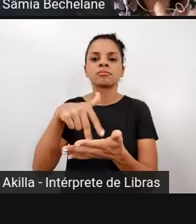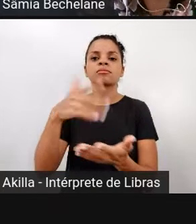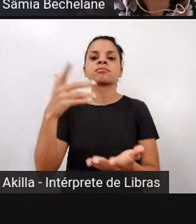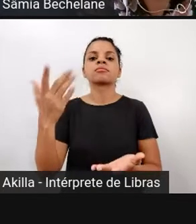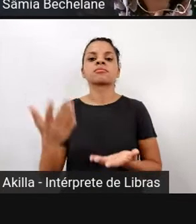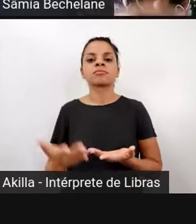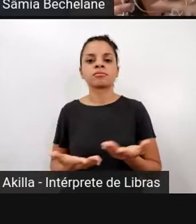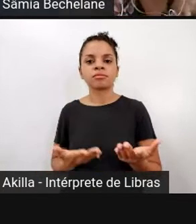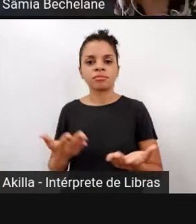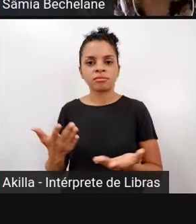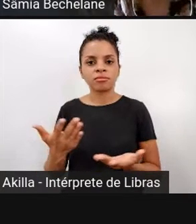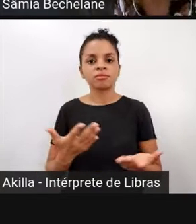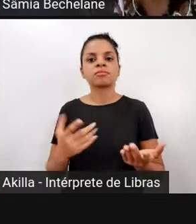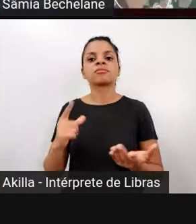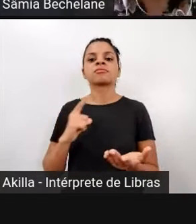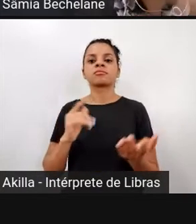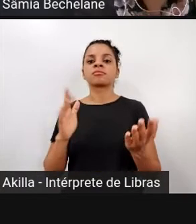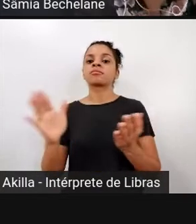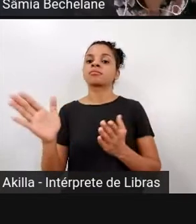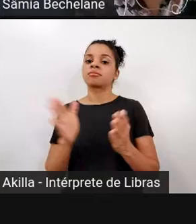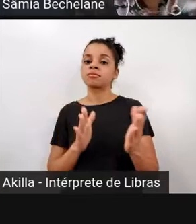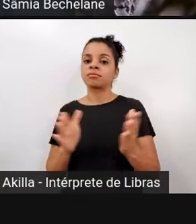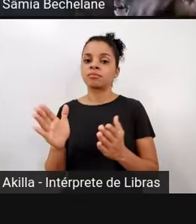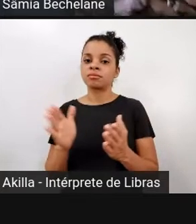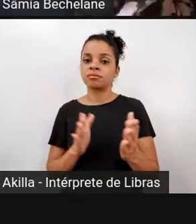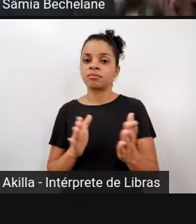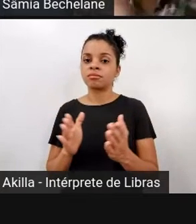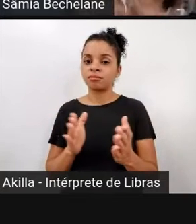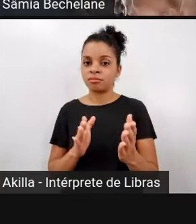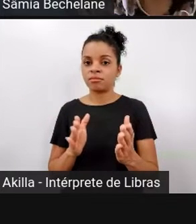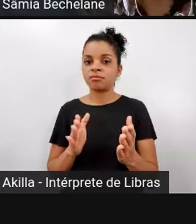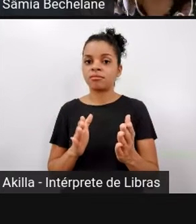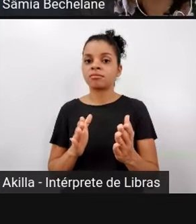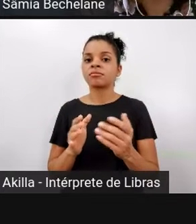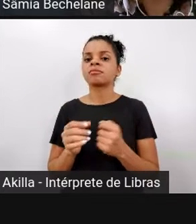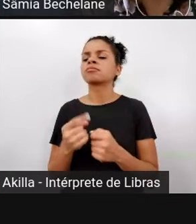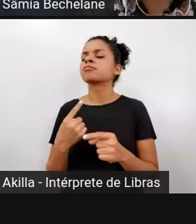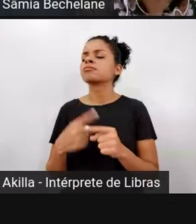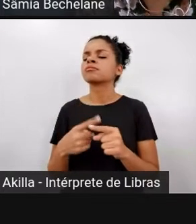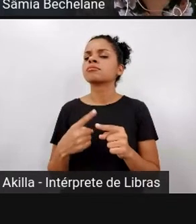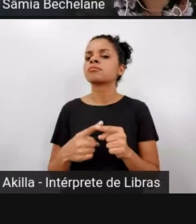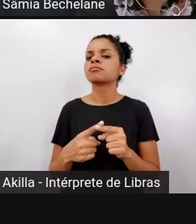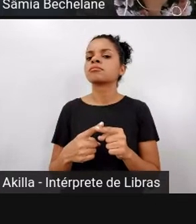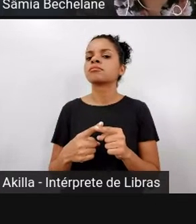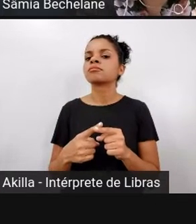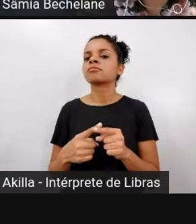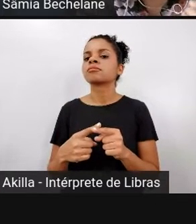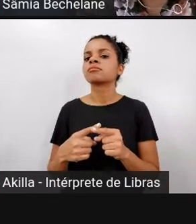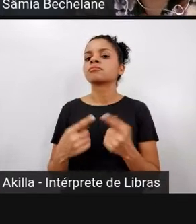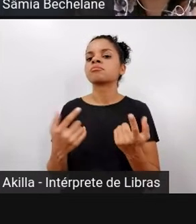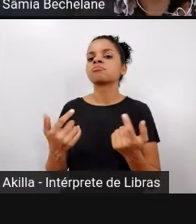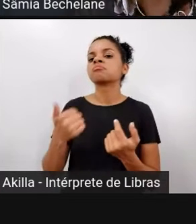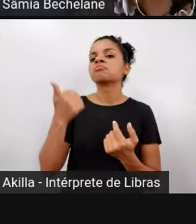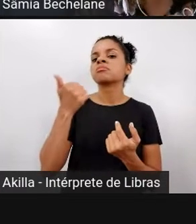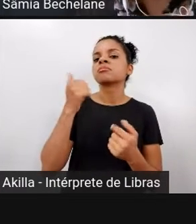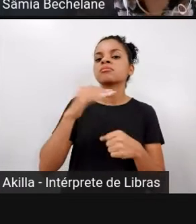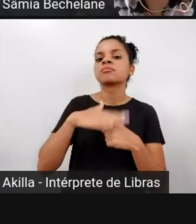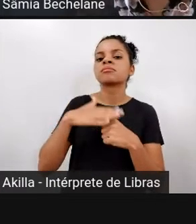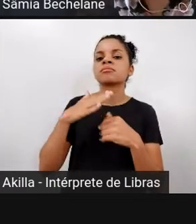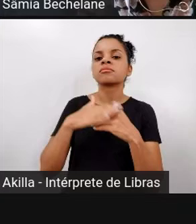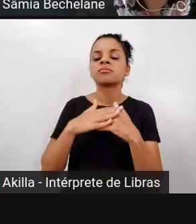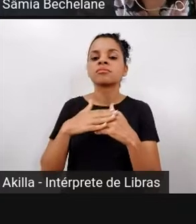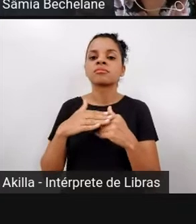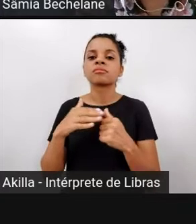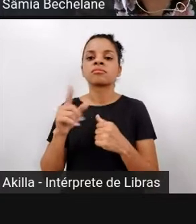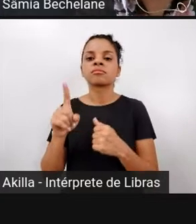tem um acesso relativamente privilegiado às fontes de pesquisa, por que não fazer uma etnografia, né? Por que não fazer uma etnografia no